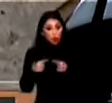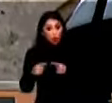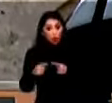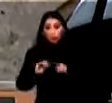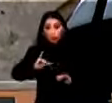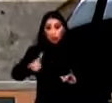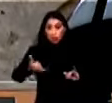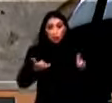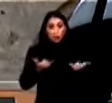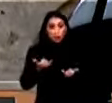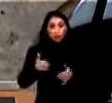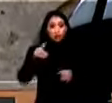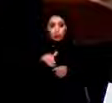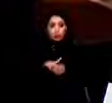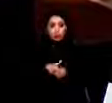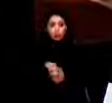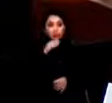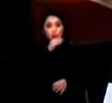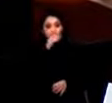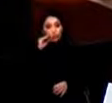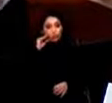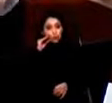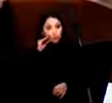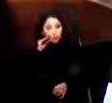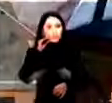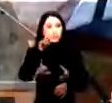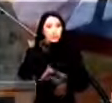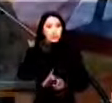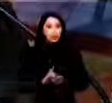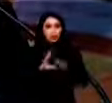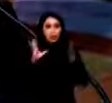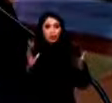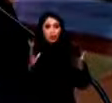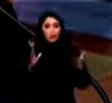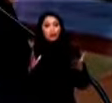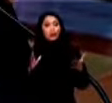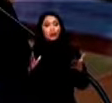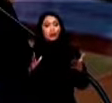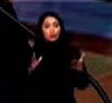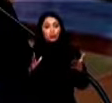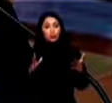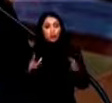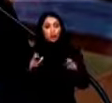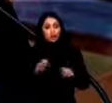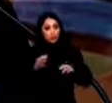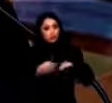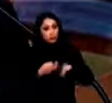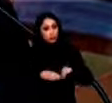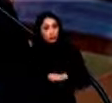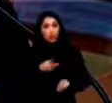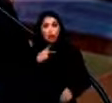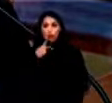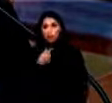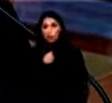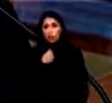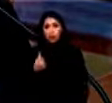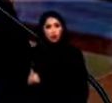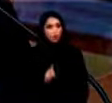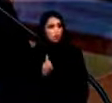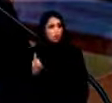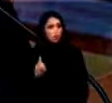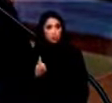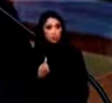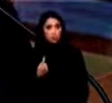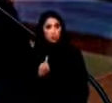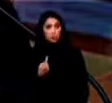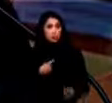porque... E do ministro Celso de Mello. Celso de Mello. Então, quando eu digo que não estou só, eu menciono